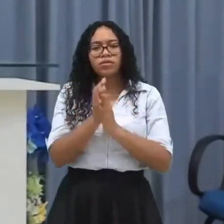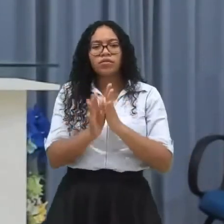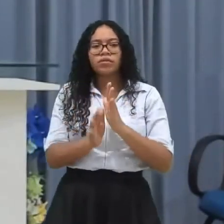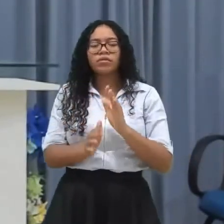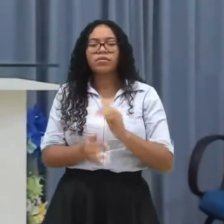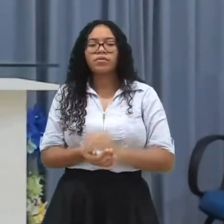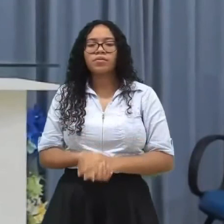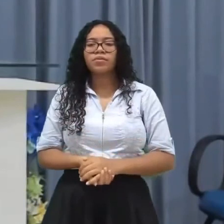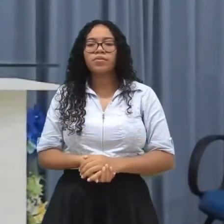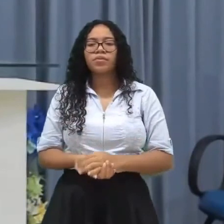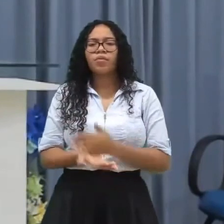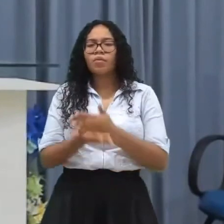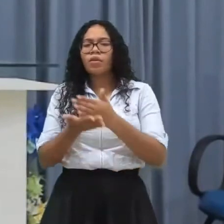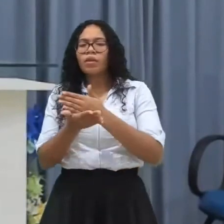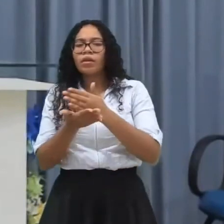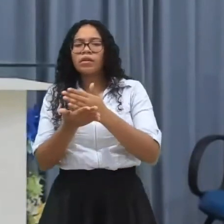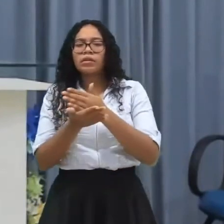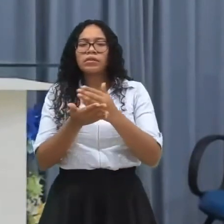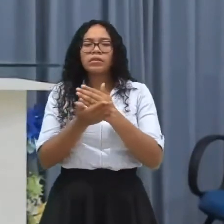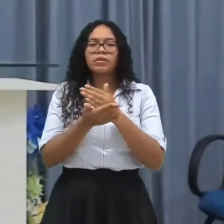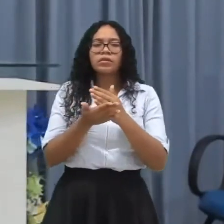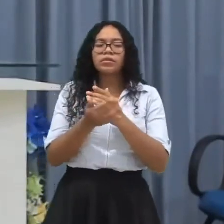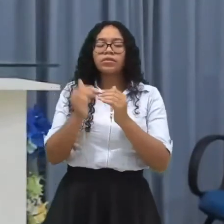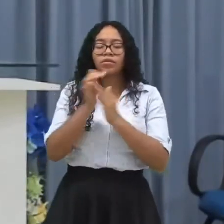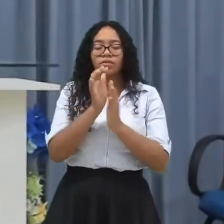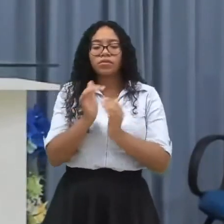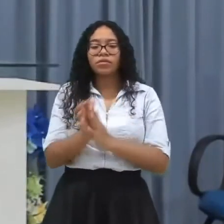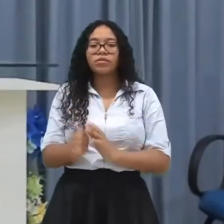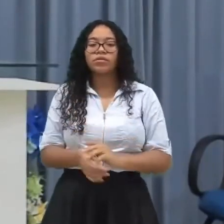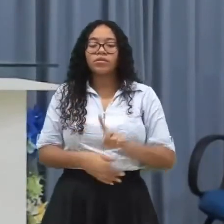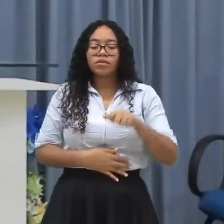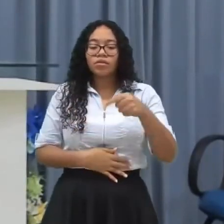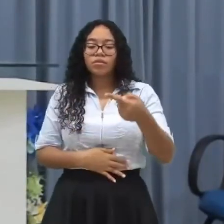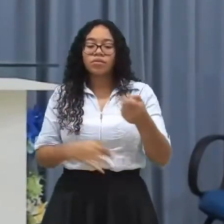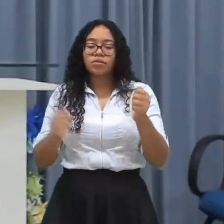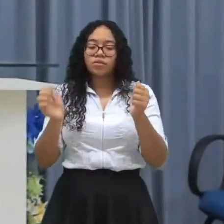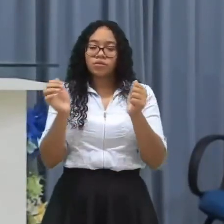alguns hinos e já estaremos orando pelos pedidos de oração.